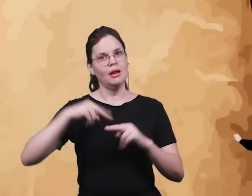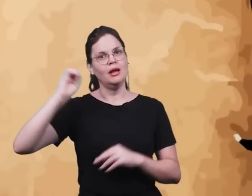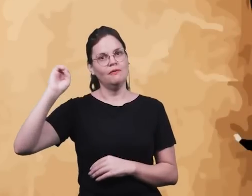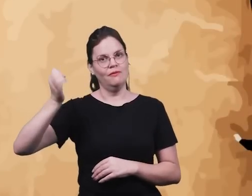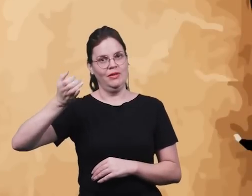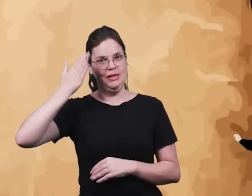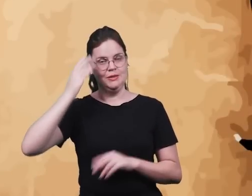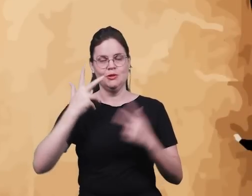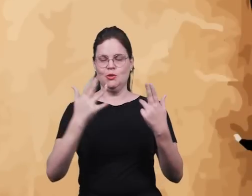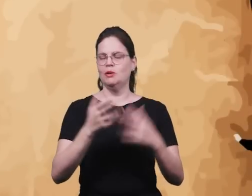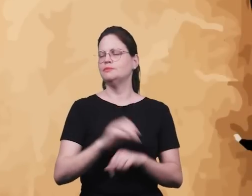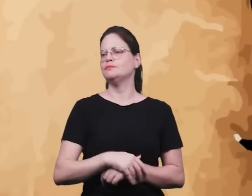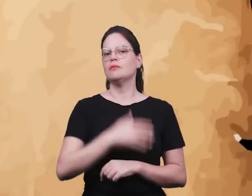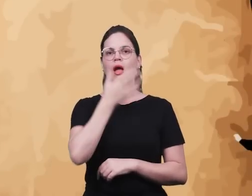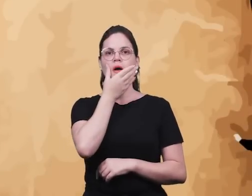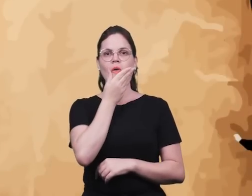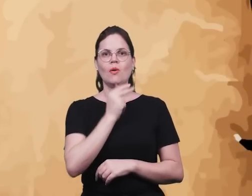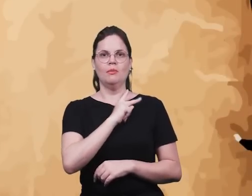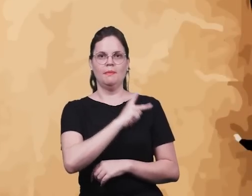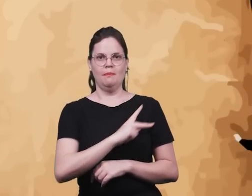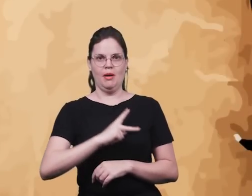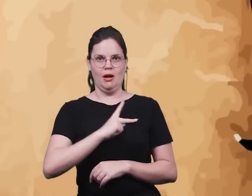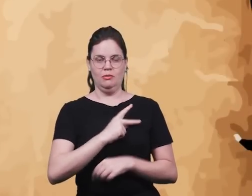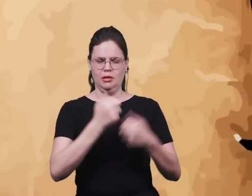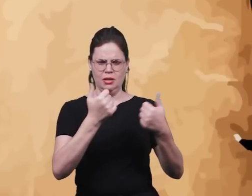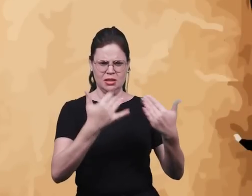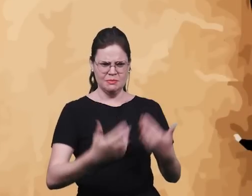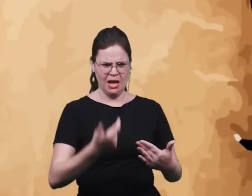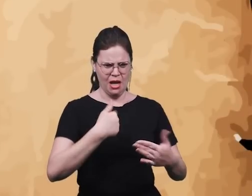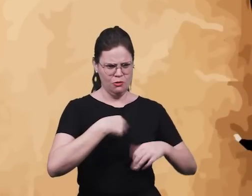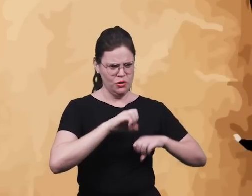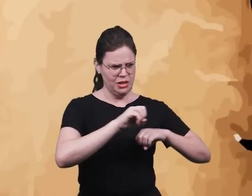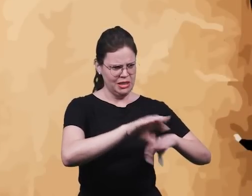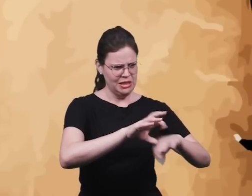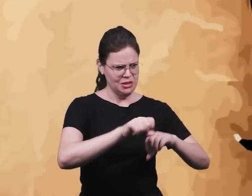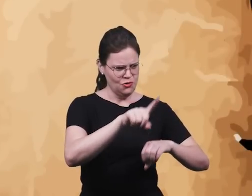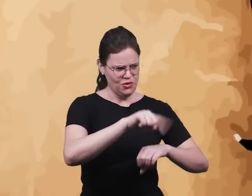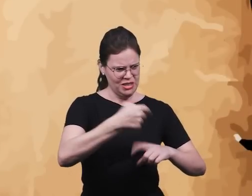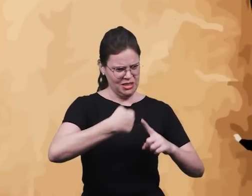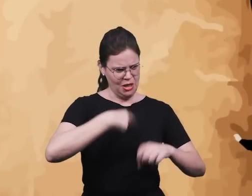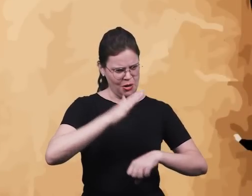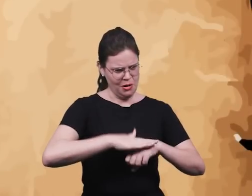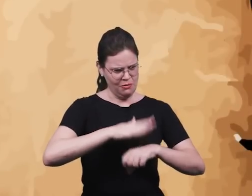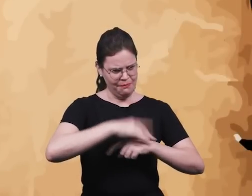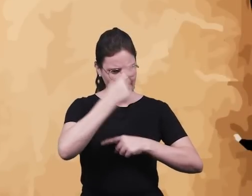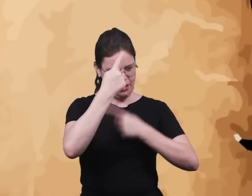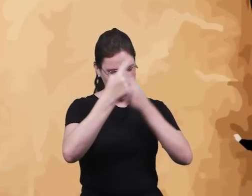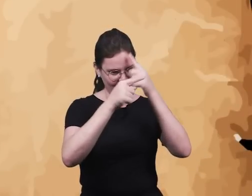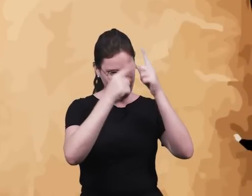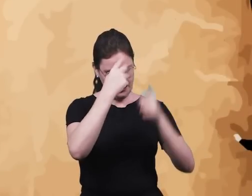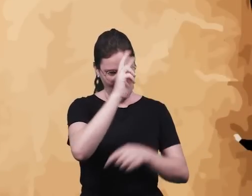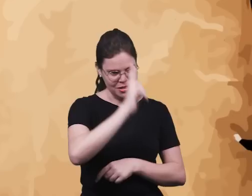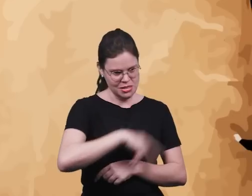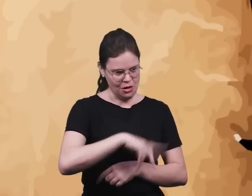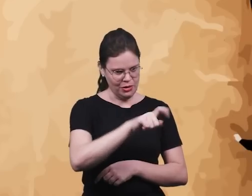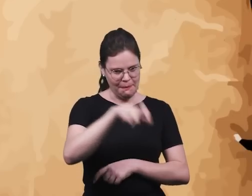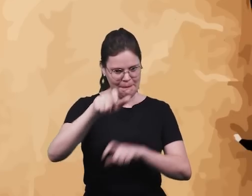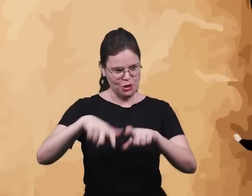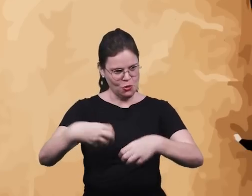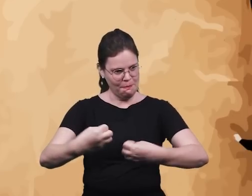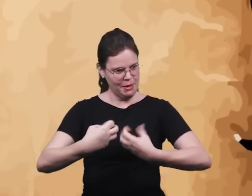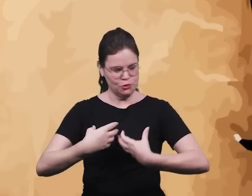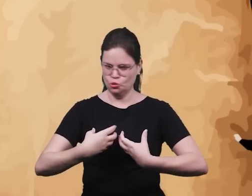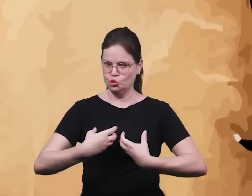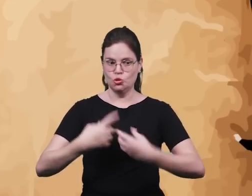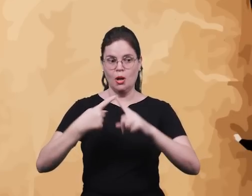assim, porque eu não recebi de homem algum, mas o que eu estou trazendo para vocês é aquilo que o Espírito Santo... Aí quando